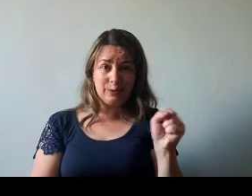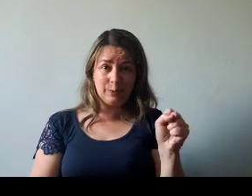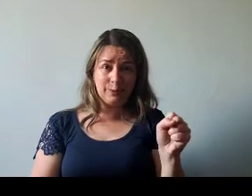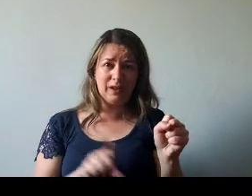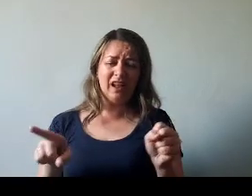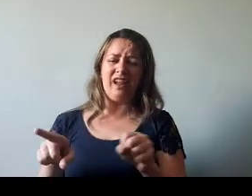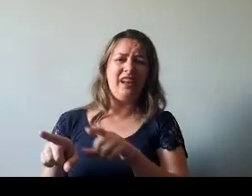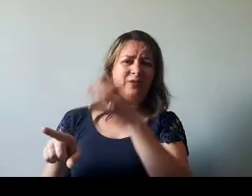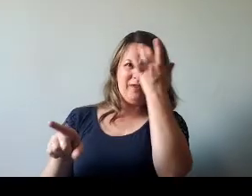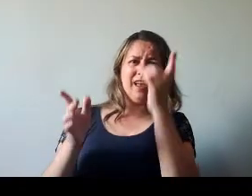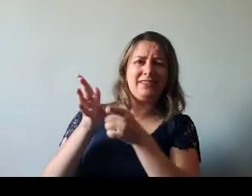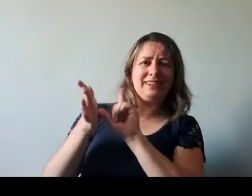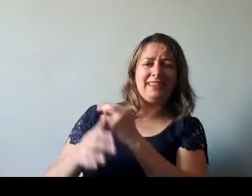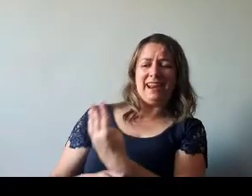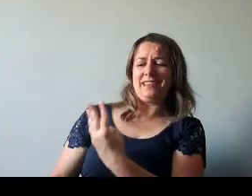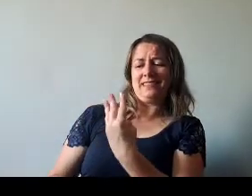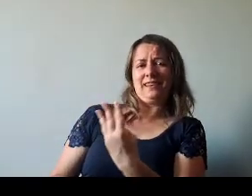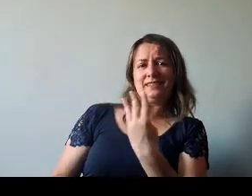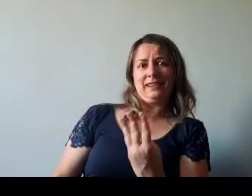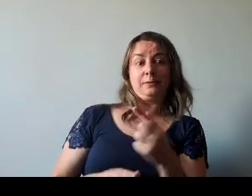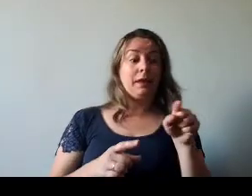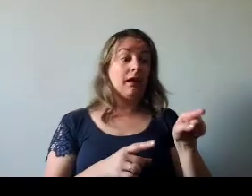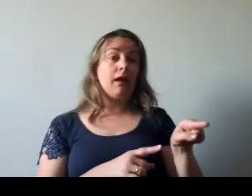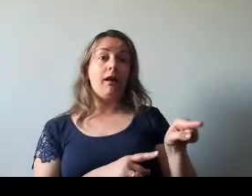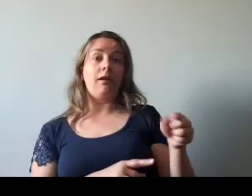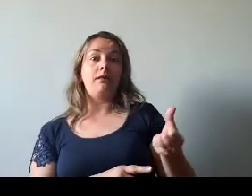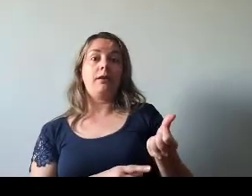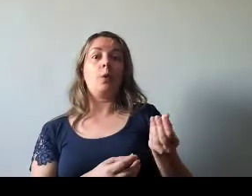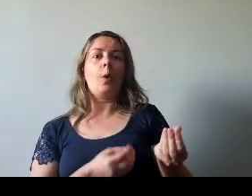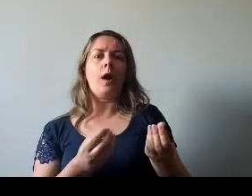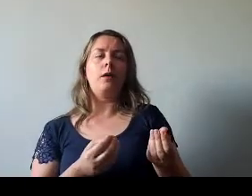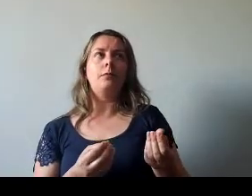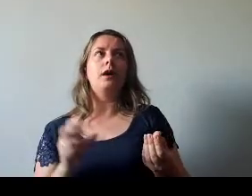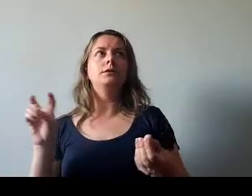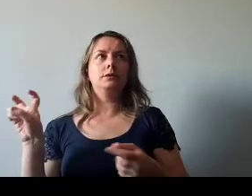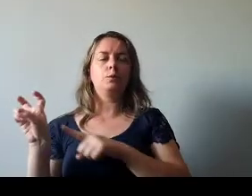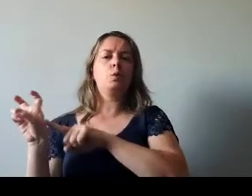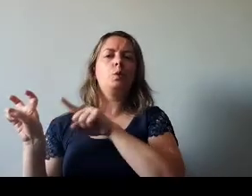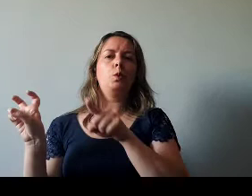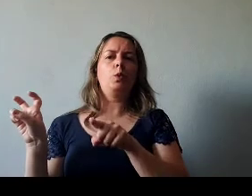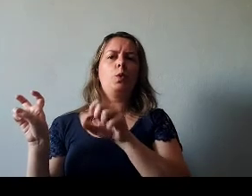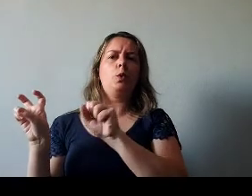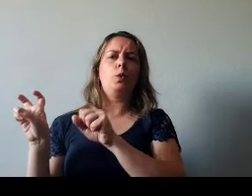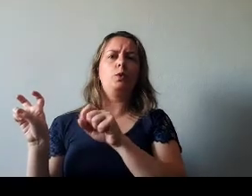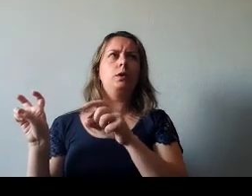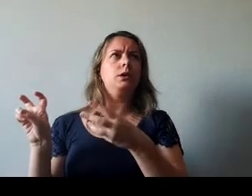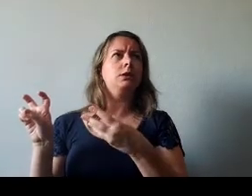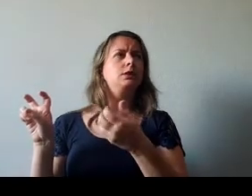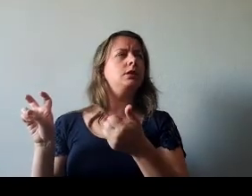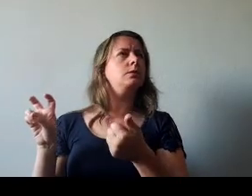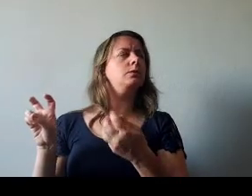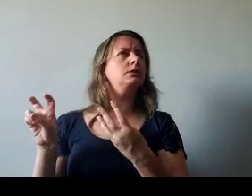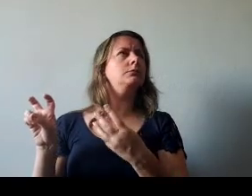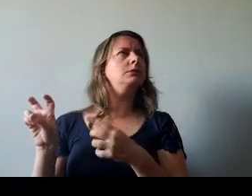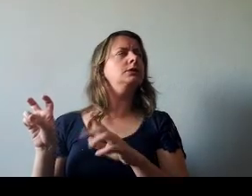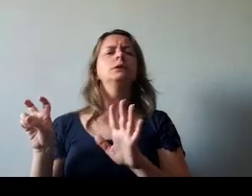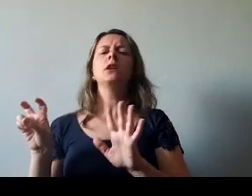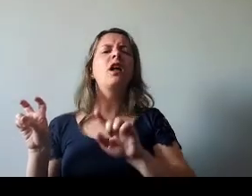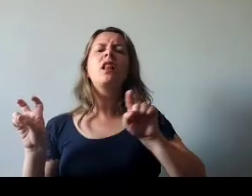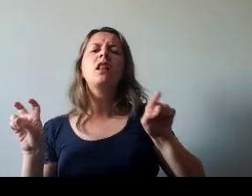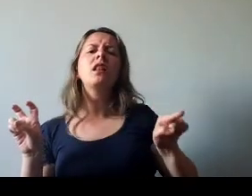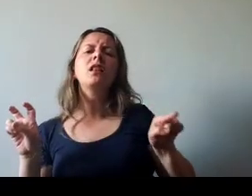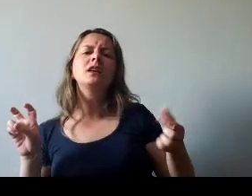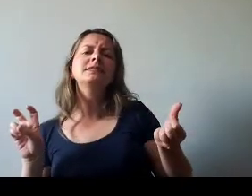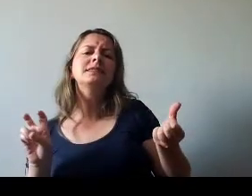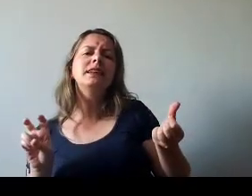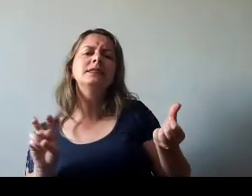3, então, 5, 8, 8 mais 3, 11, 11 mais 3, 14, né? Mas e lá na frente, não tem igual a 6,